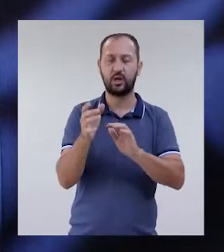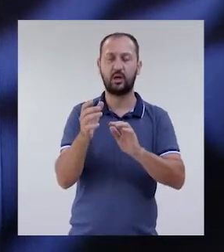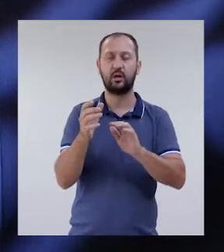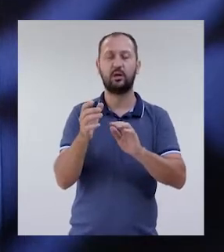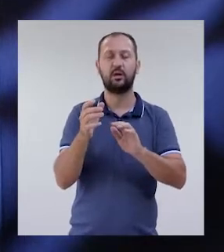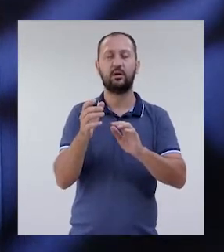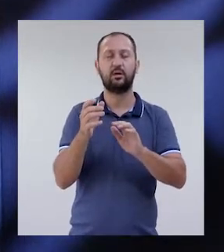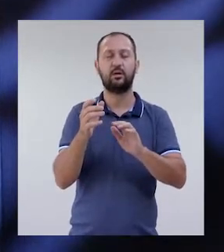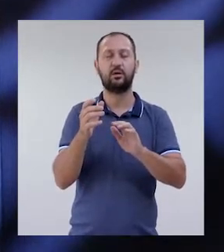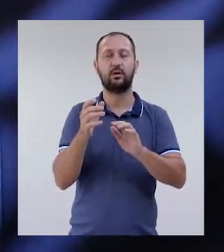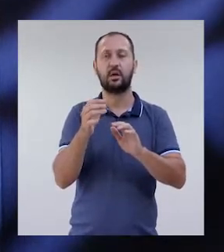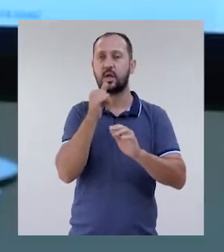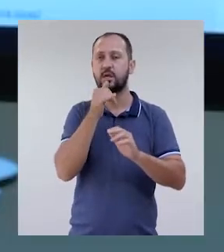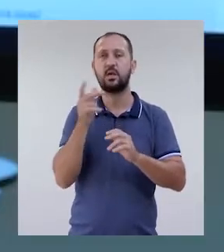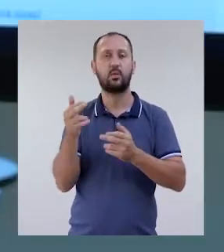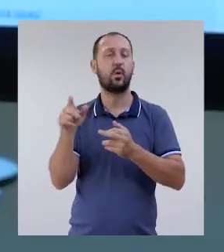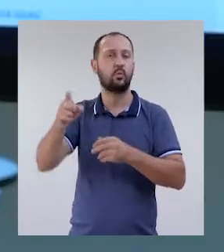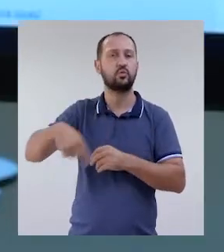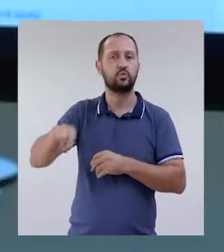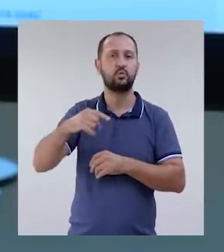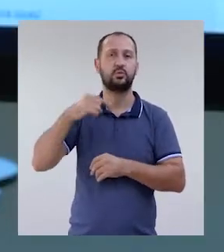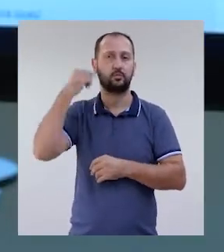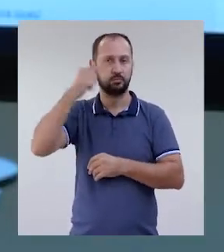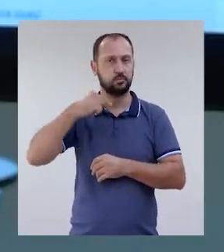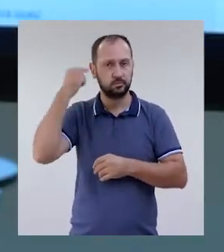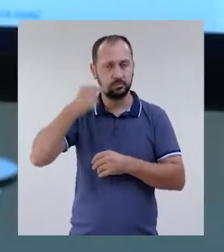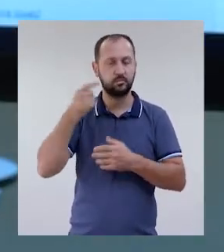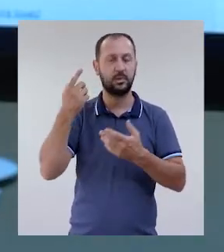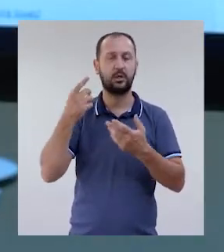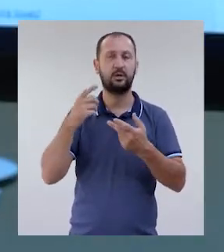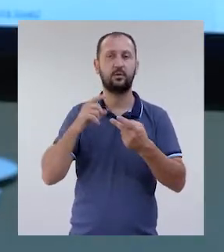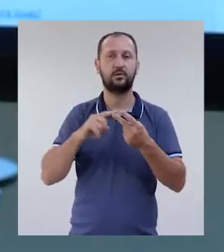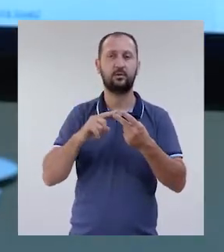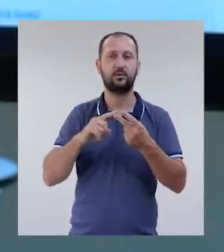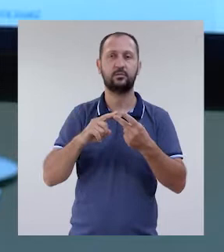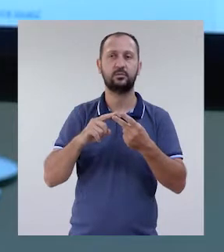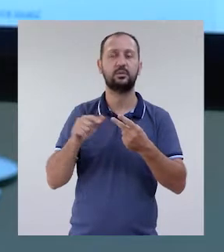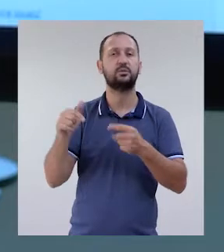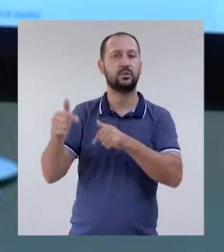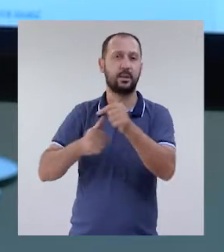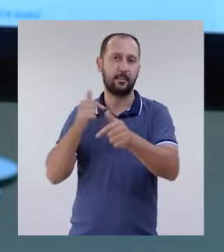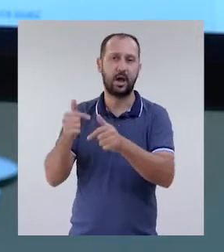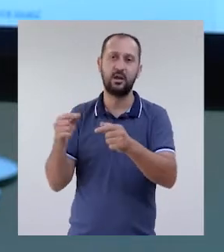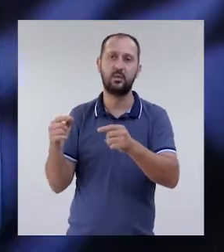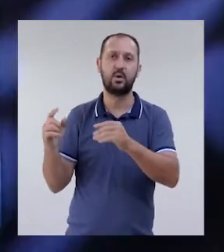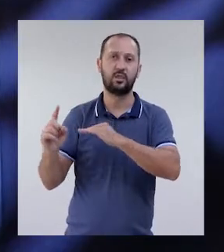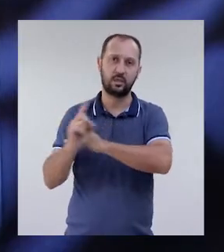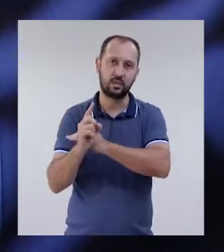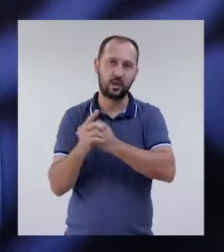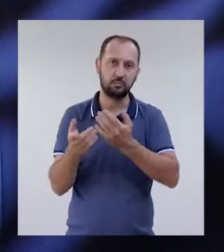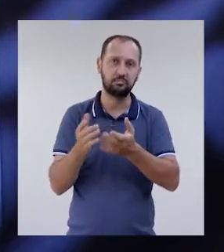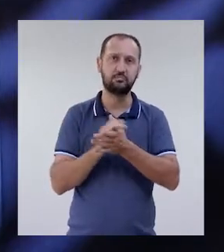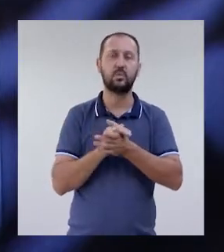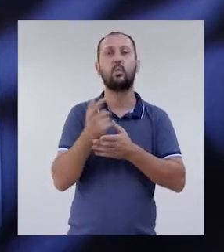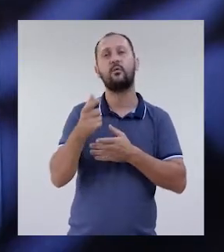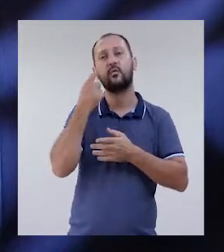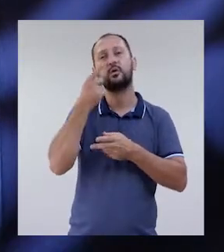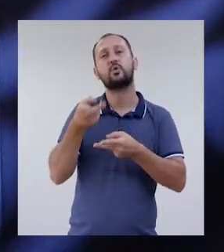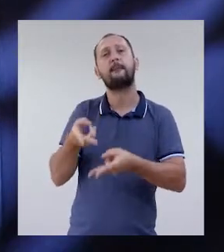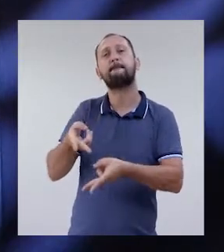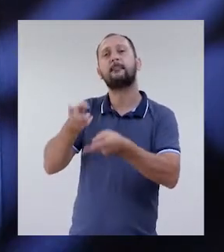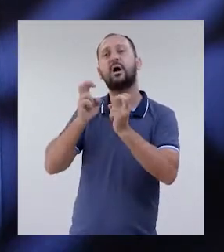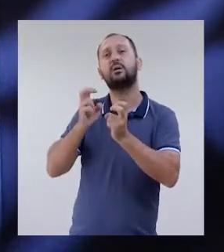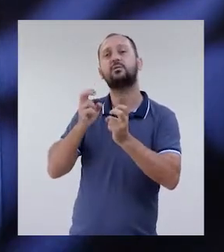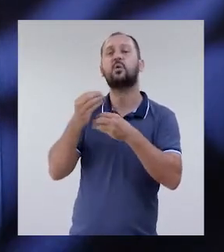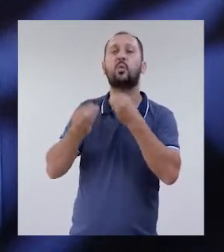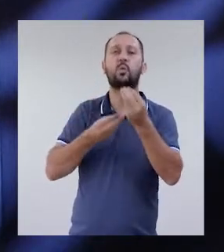isso, a gente pode dizer o mesmo dos advogados e dos jurisdicionados? Quer dizer, qual que foi a sua